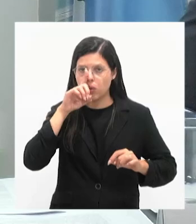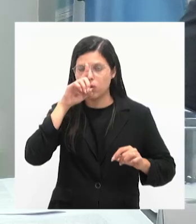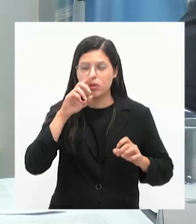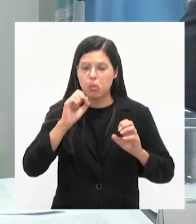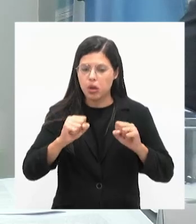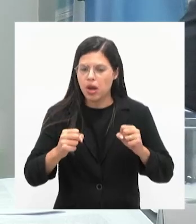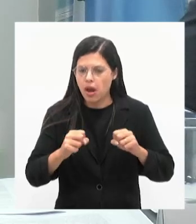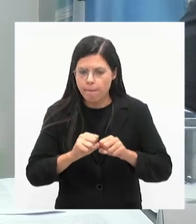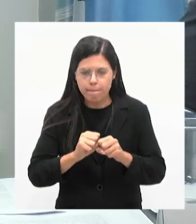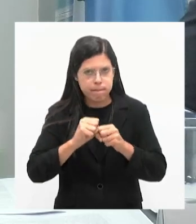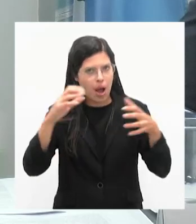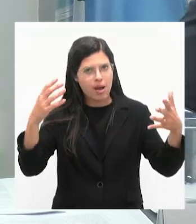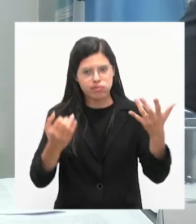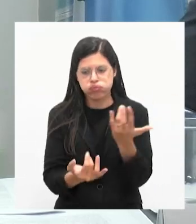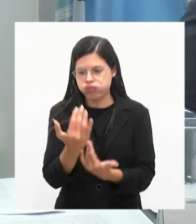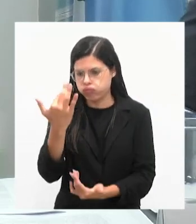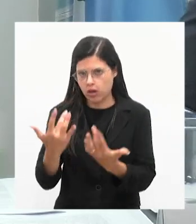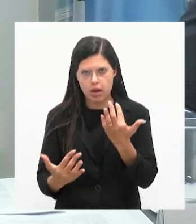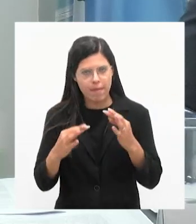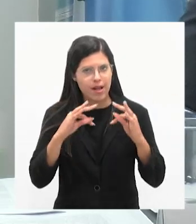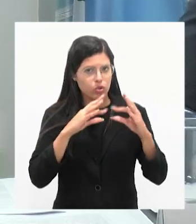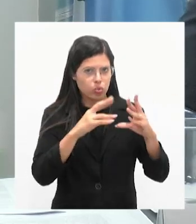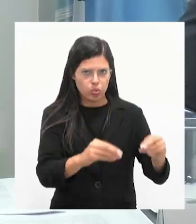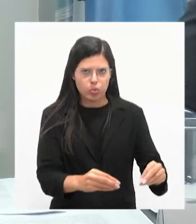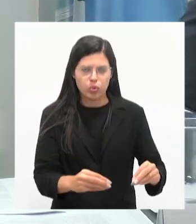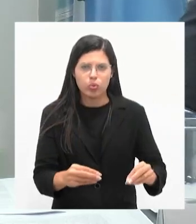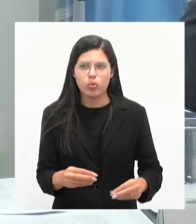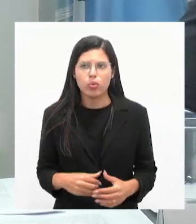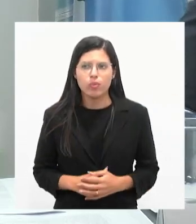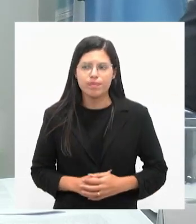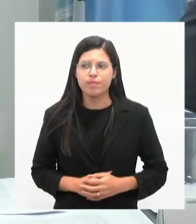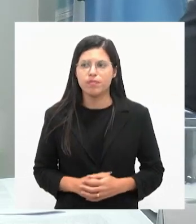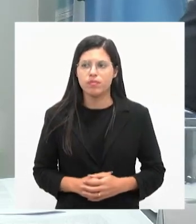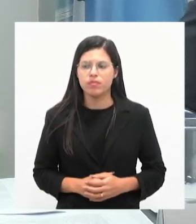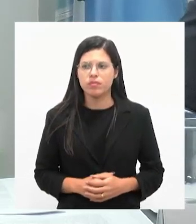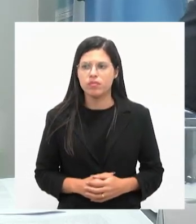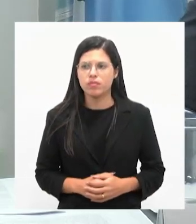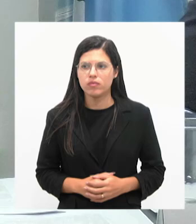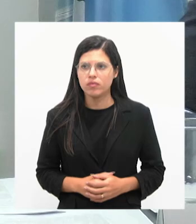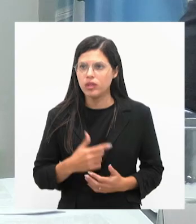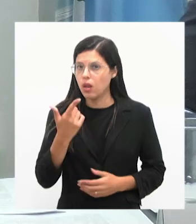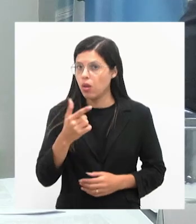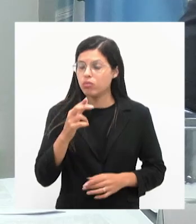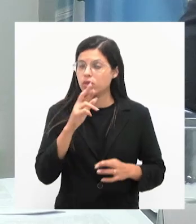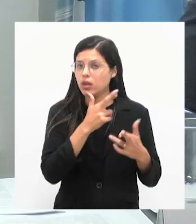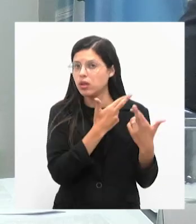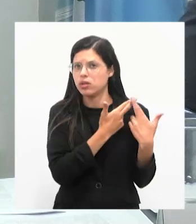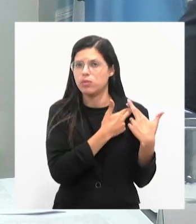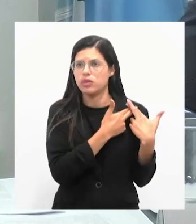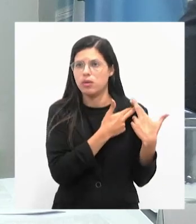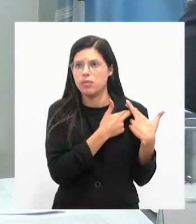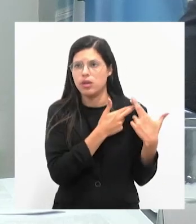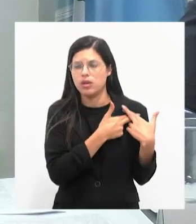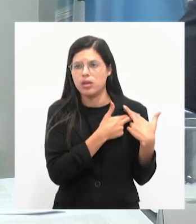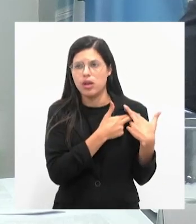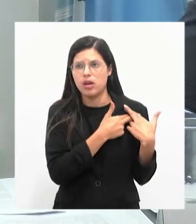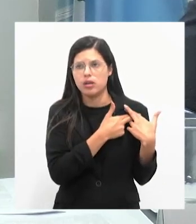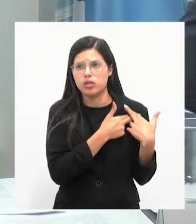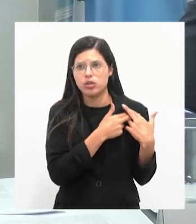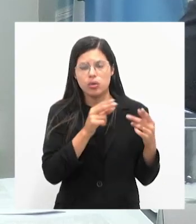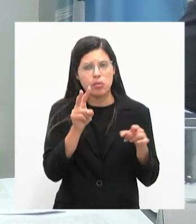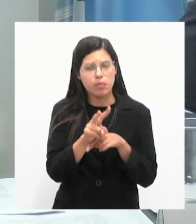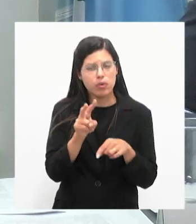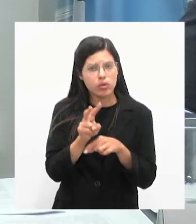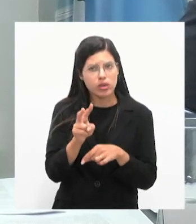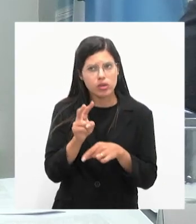aquela quantidade de carro e moto que está lá. Uma tragédia. Não estão tendo responsabilidade em salvaguardar o bem do cidadão ali